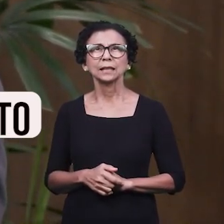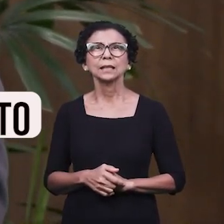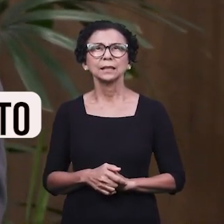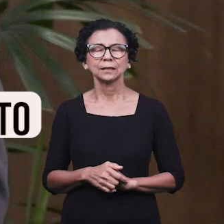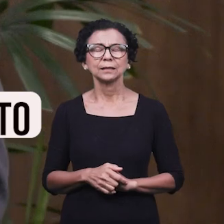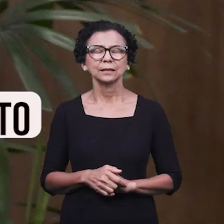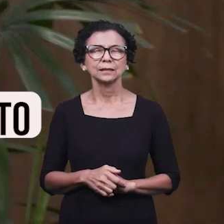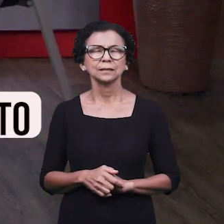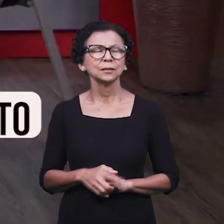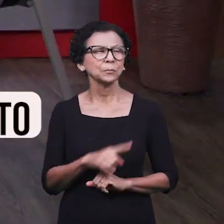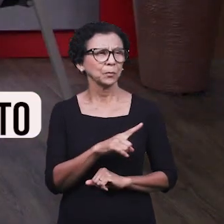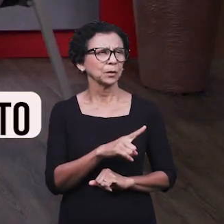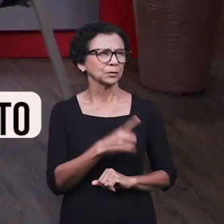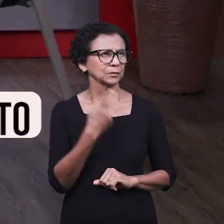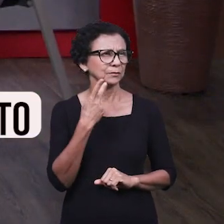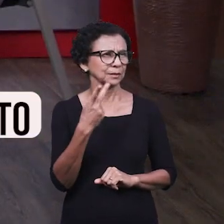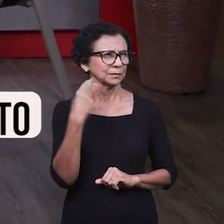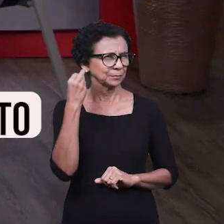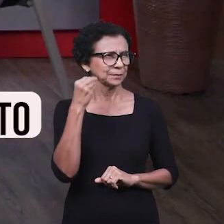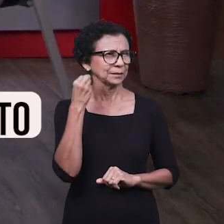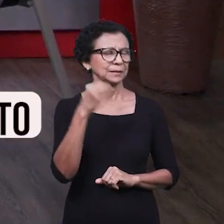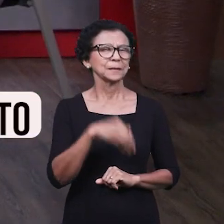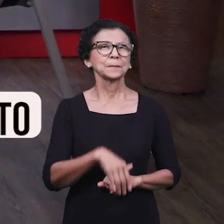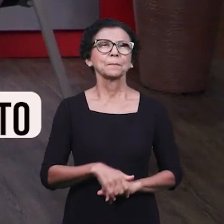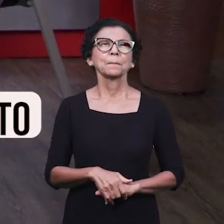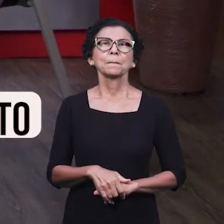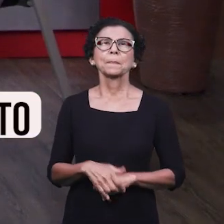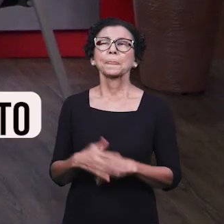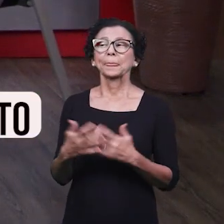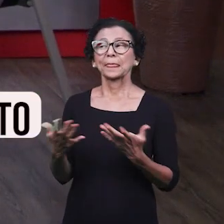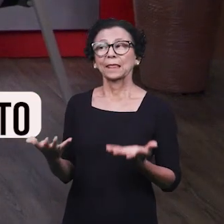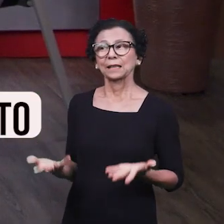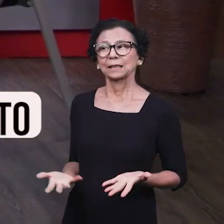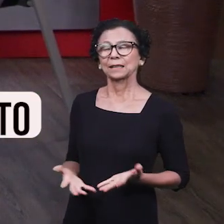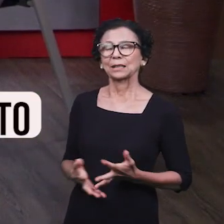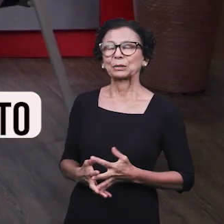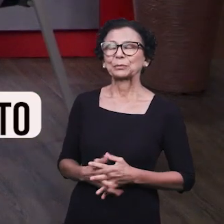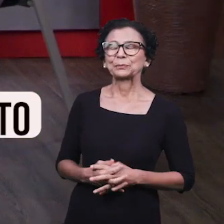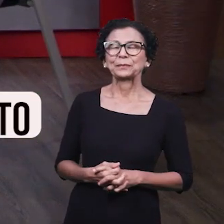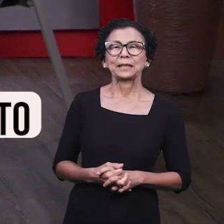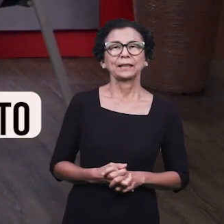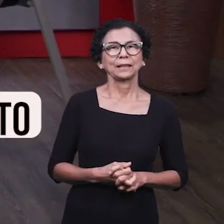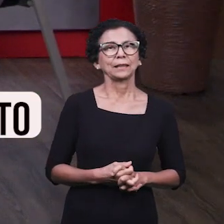sentiu, você pode compartilhar com a gente essa experiência? Então, depois a gente vai para a pergunta aqui.